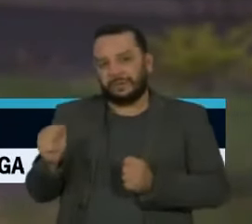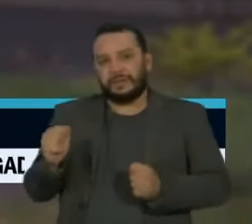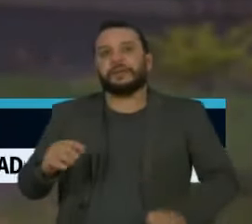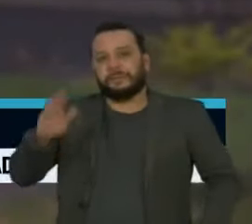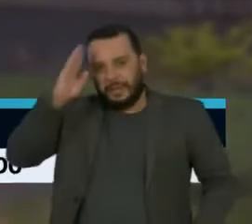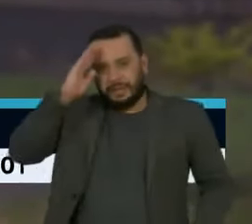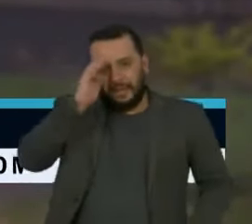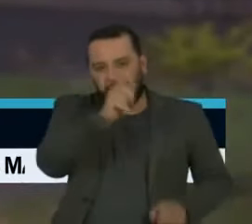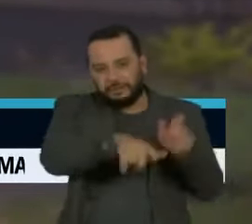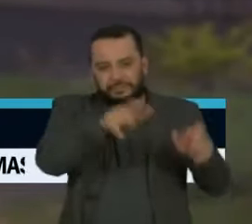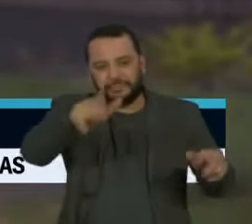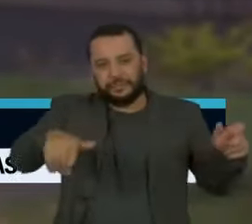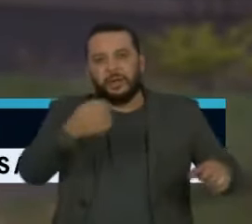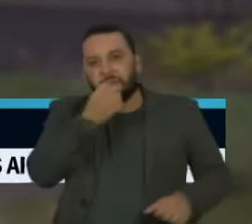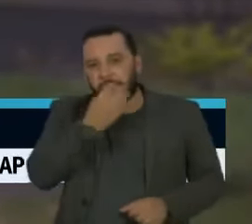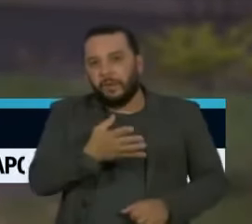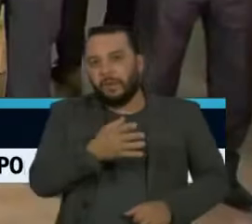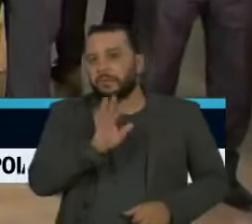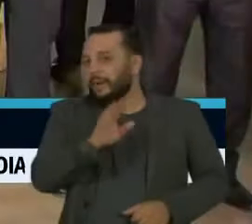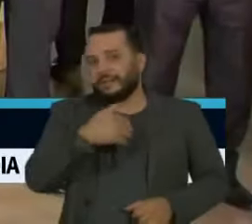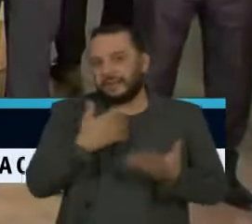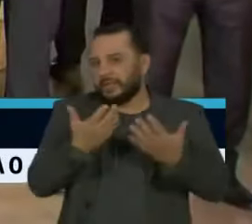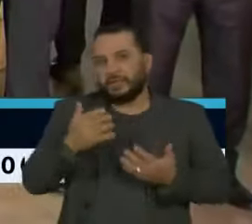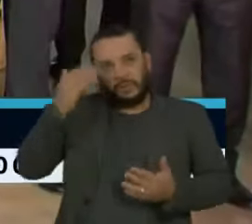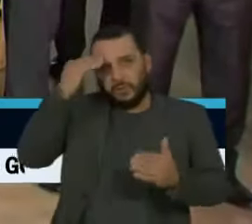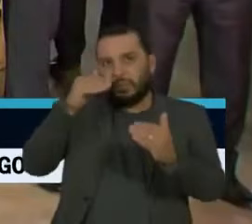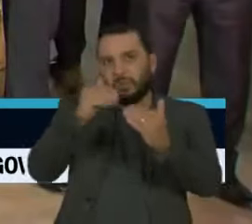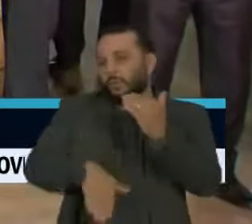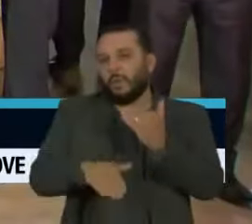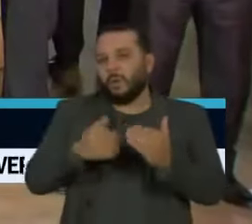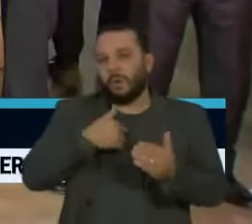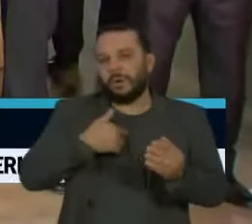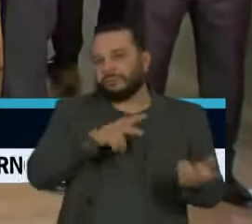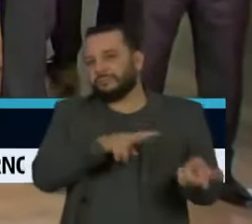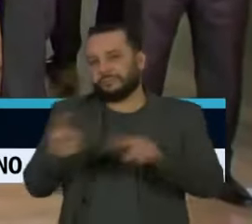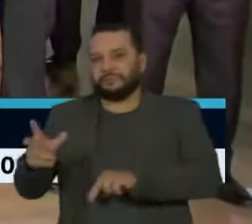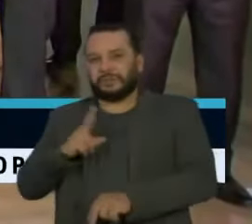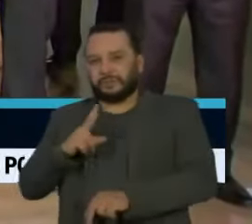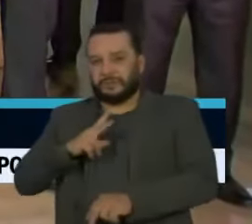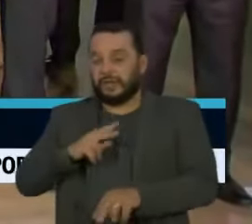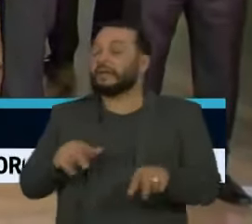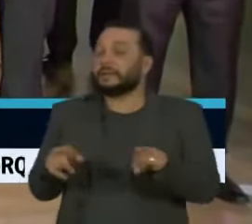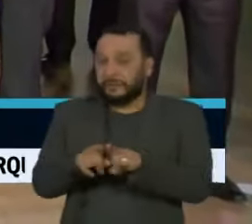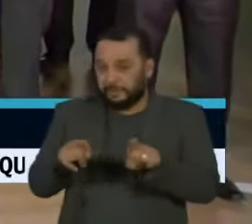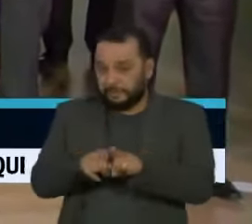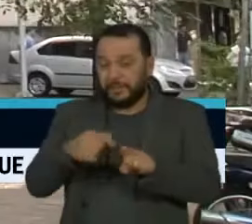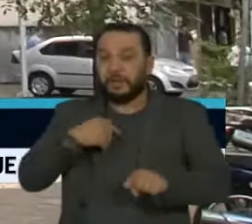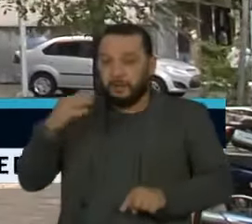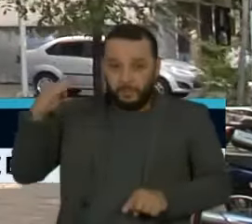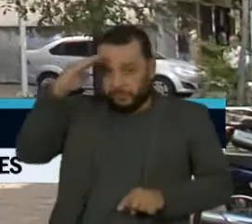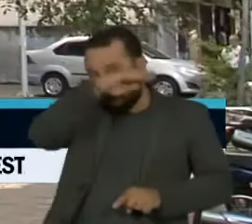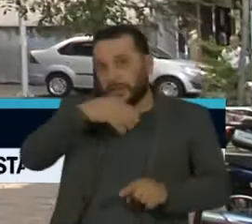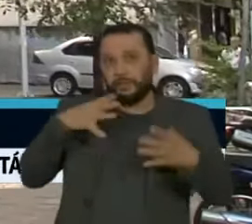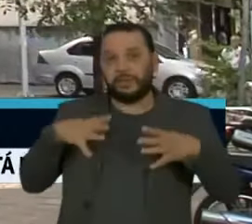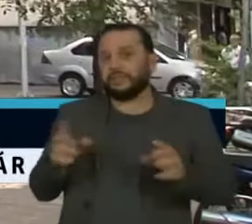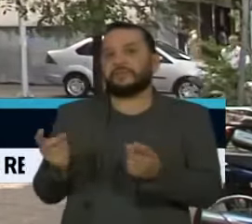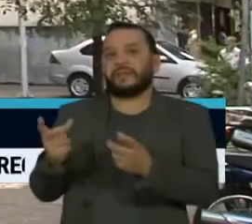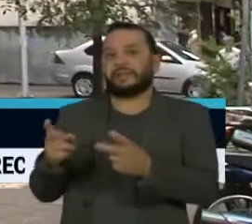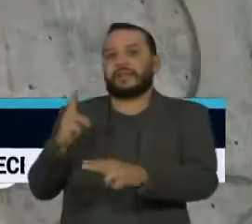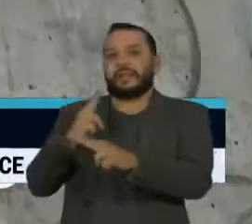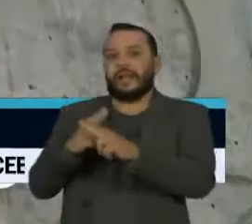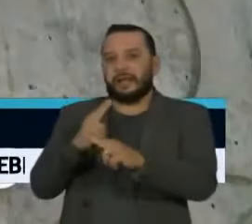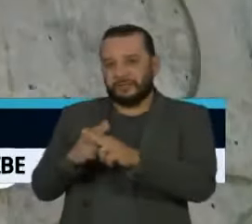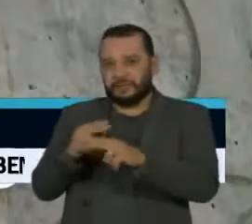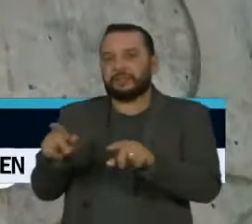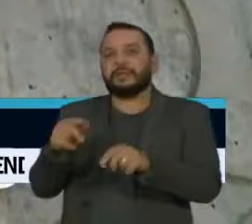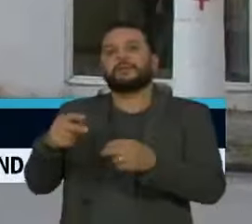de bem, mas que não são privatizantes. Salim Matar admitiu que o próprio presidente barrou a venda da Caixa Econômica